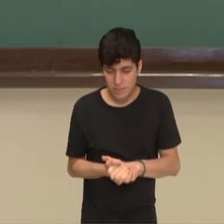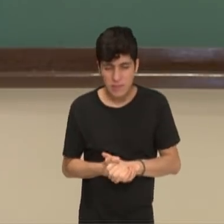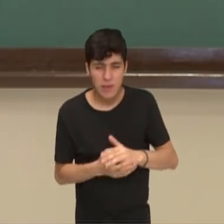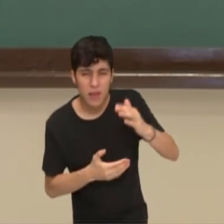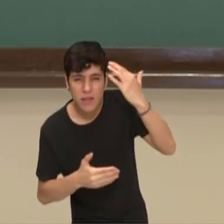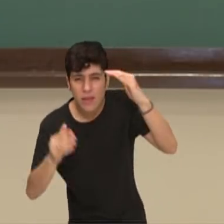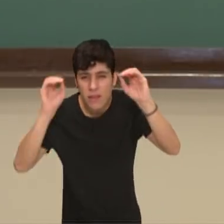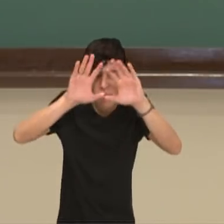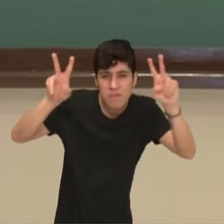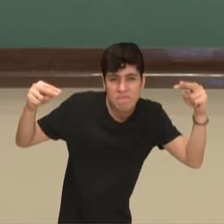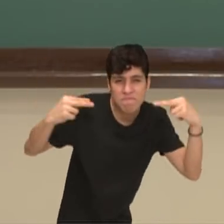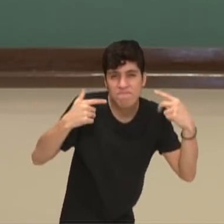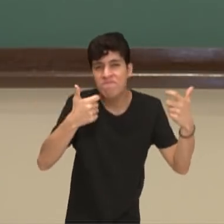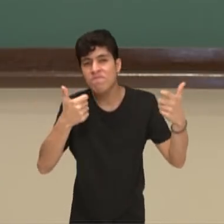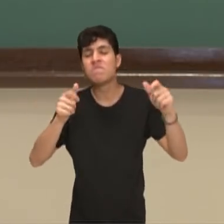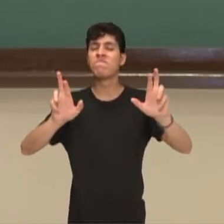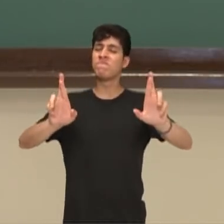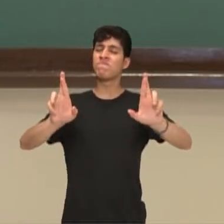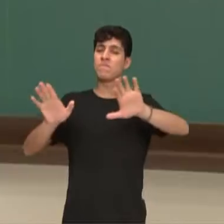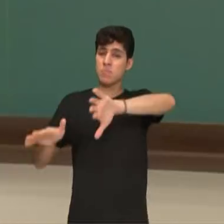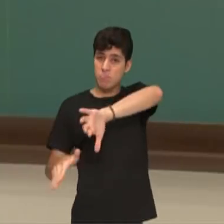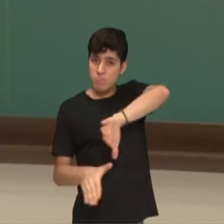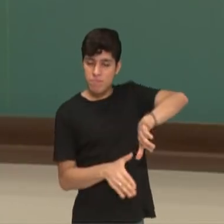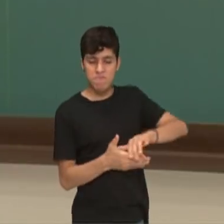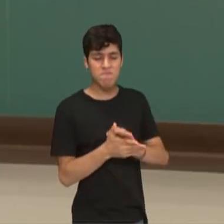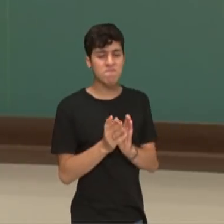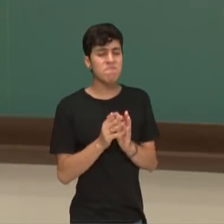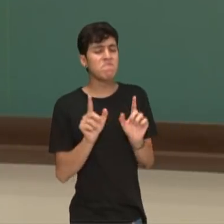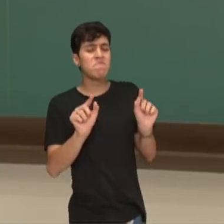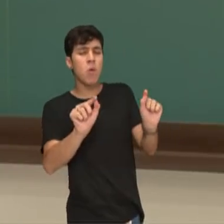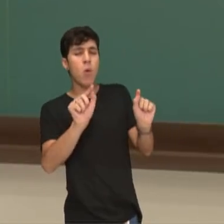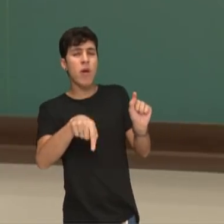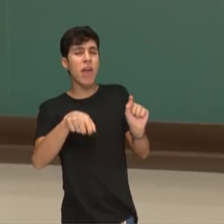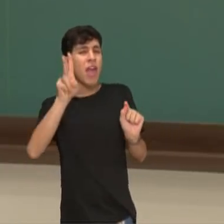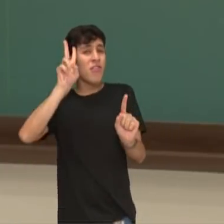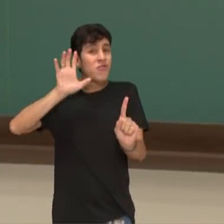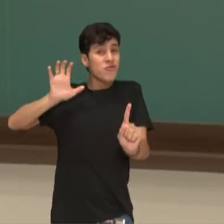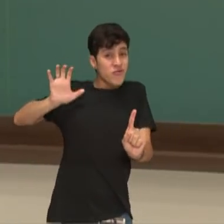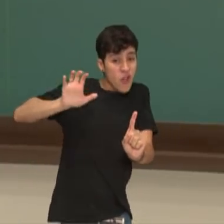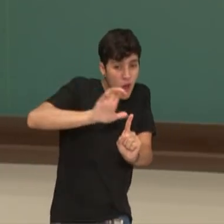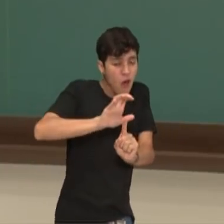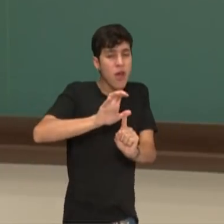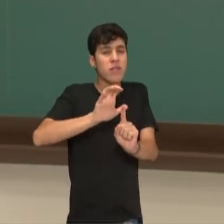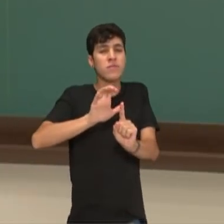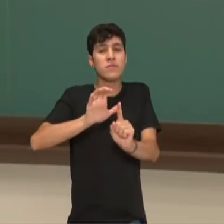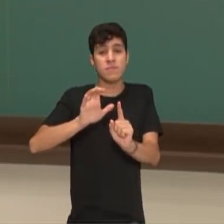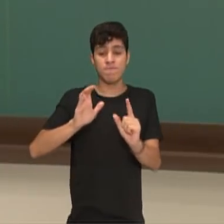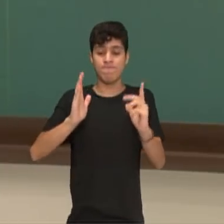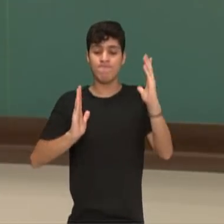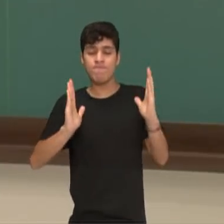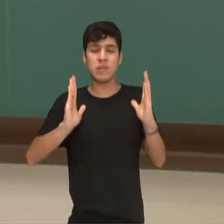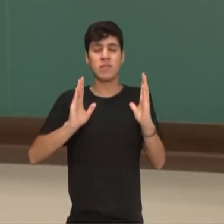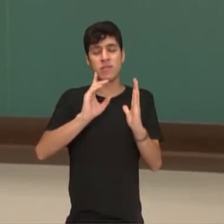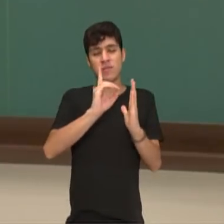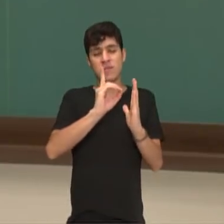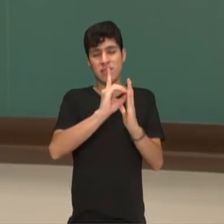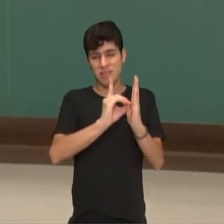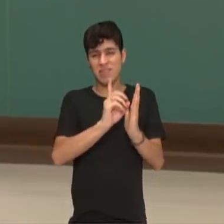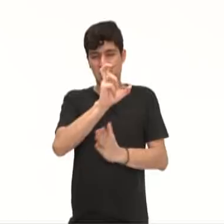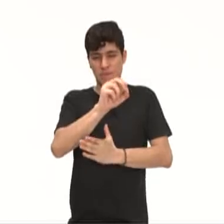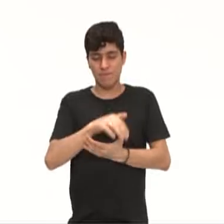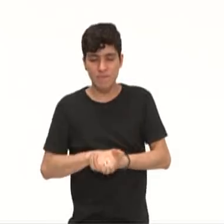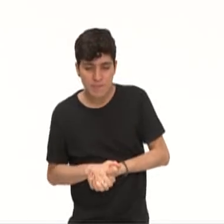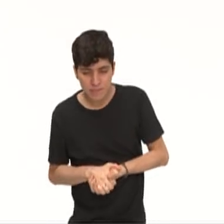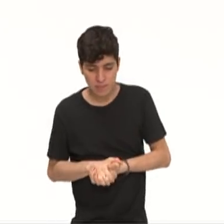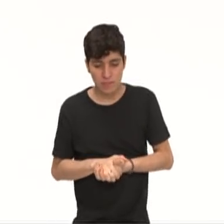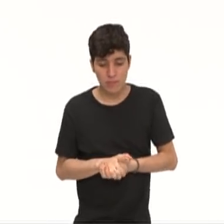claro? Espero que sim. Olha só, as motivações históricas dos jovens que viviam na década de 50. O fim da Segunda